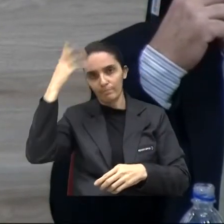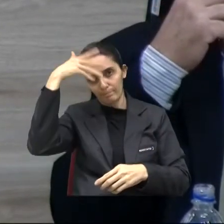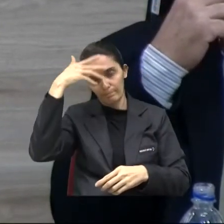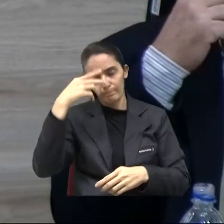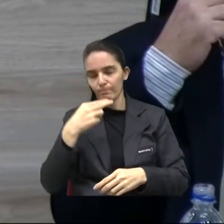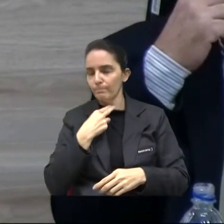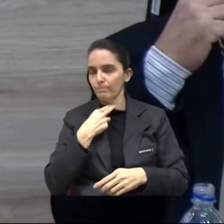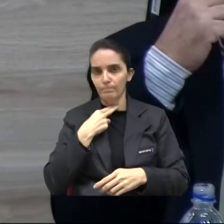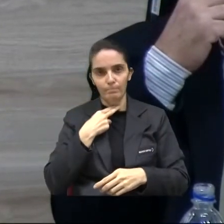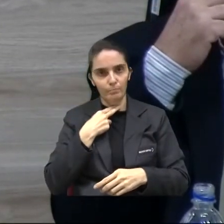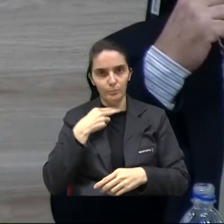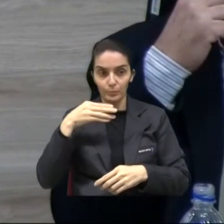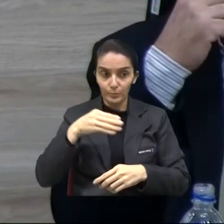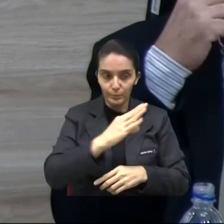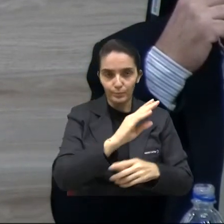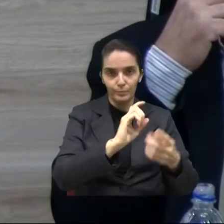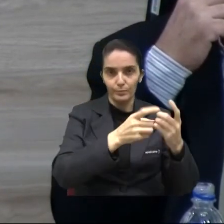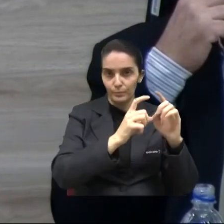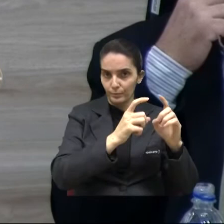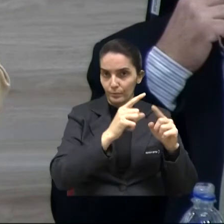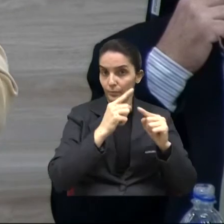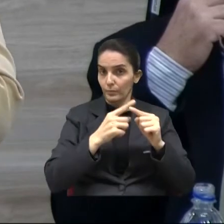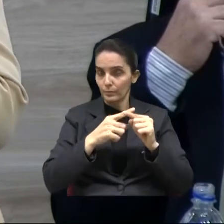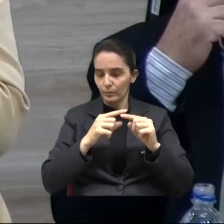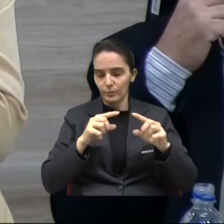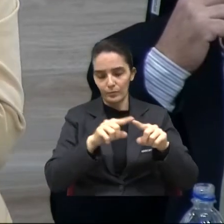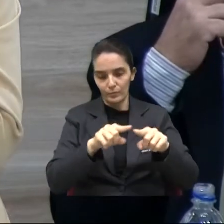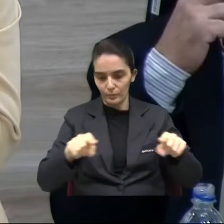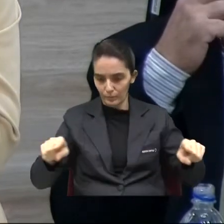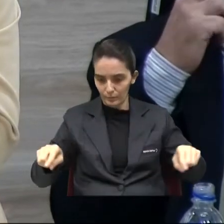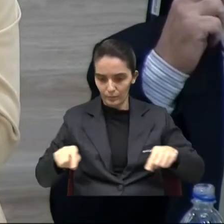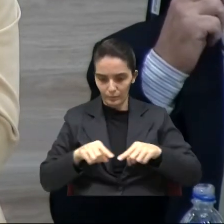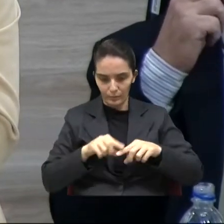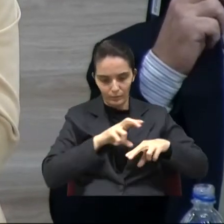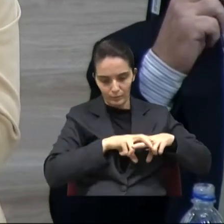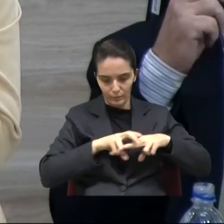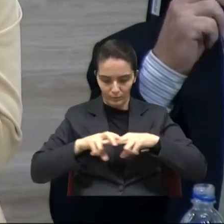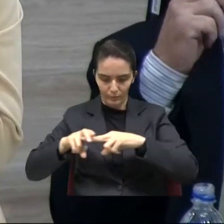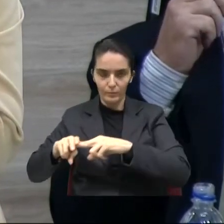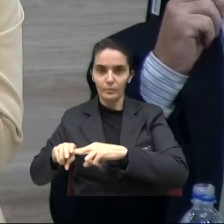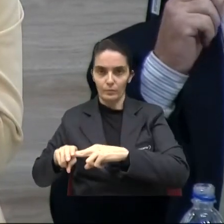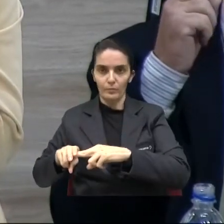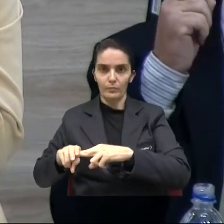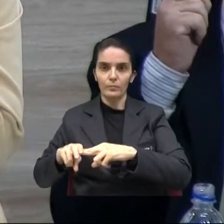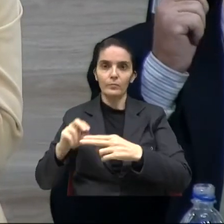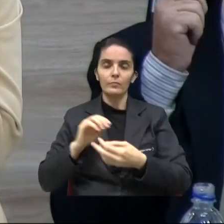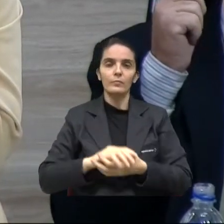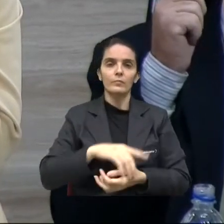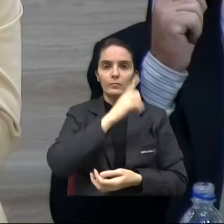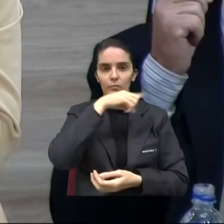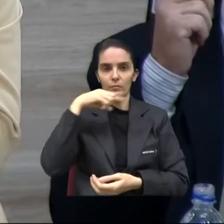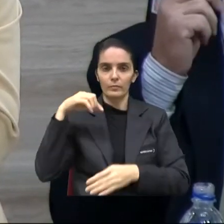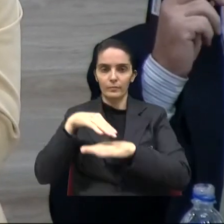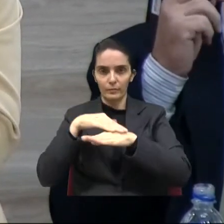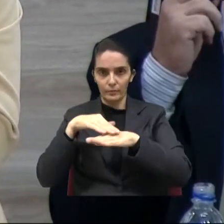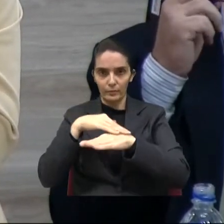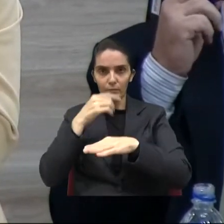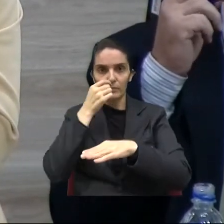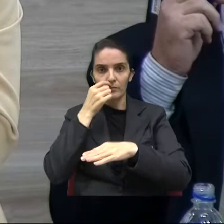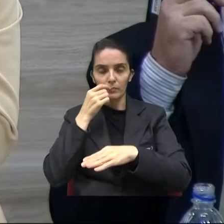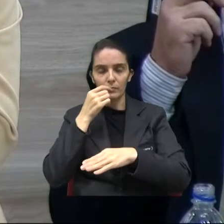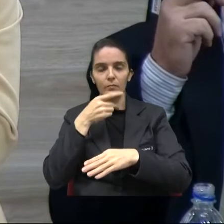podíamos comparecer a essa reunião. E conversamos, eu e o vereador Estevão, e acertamos que